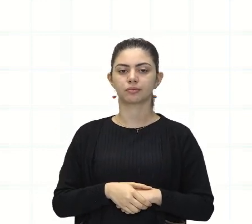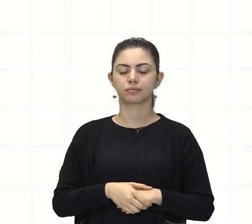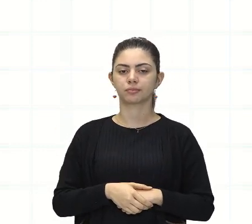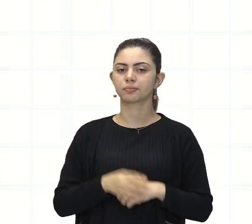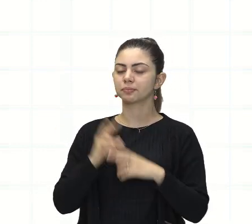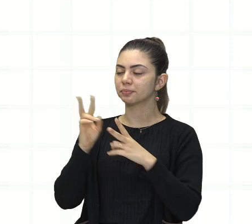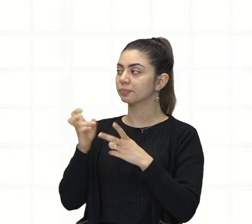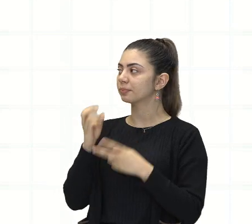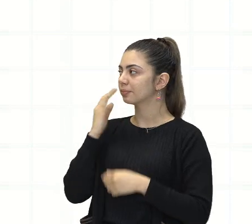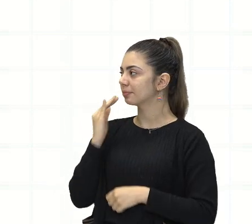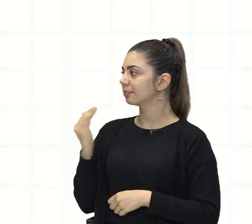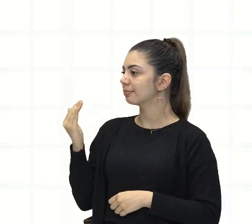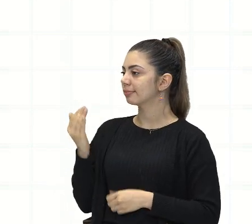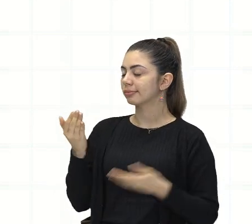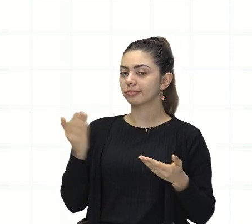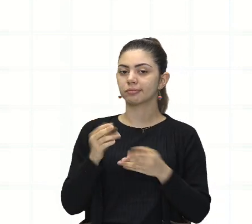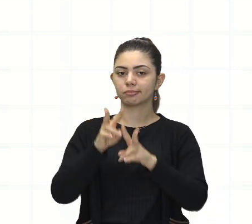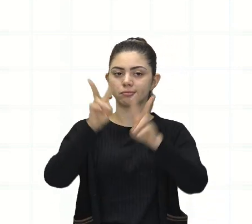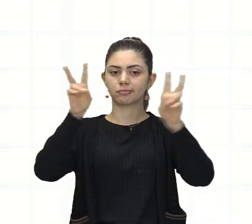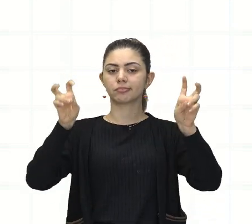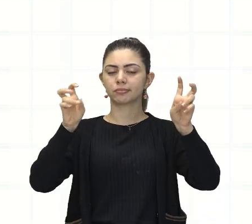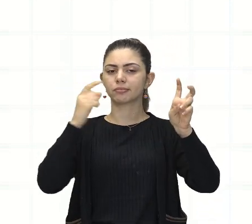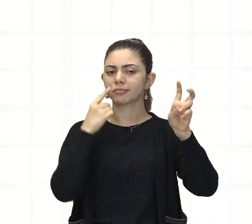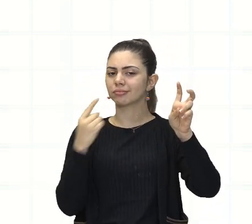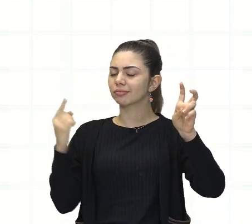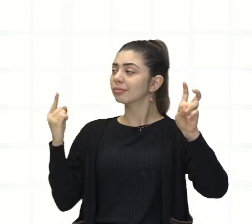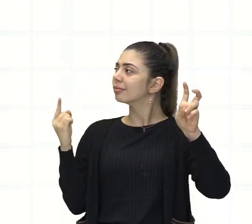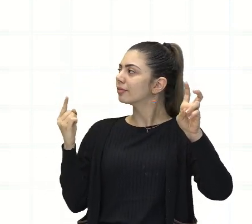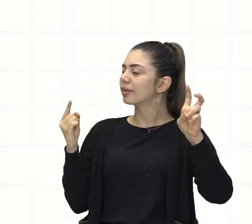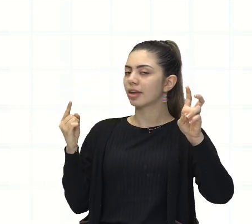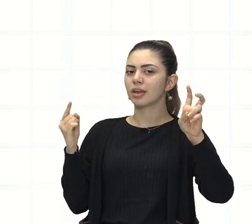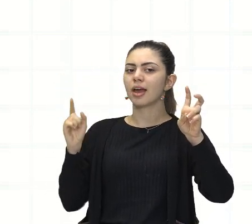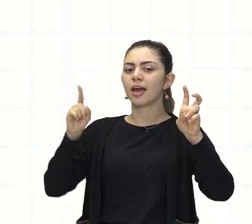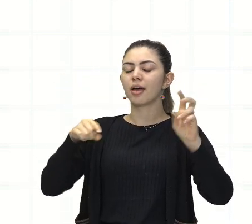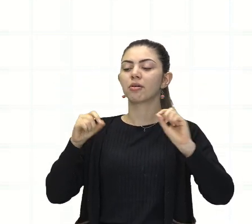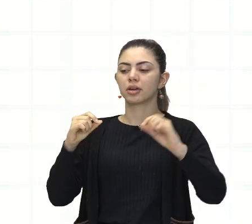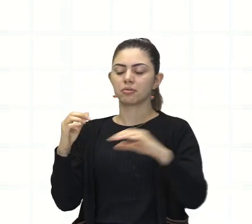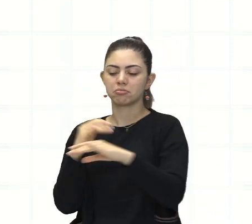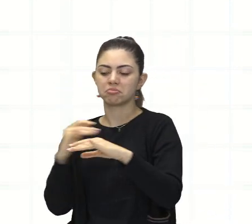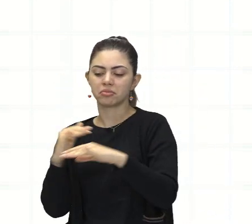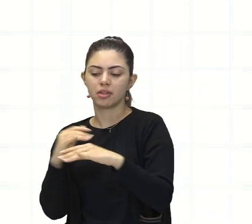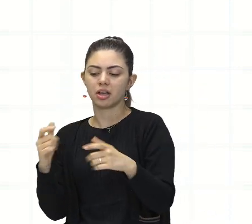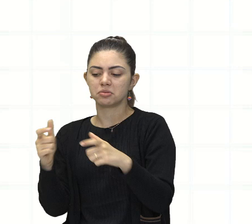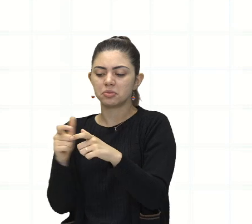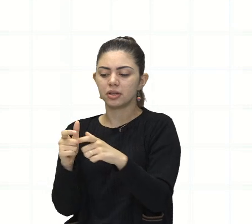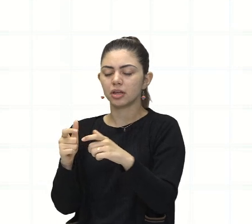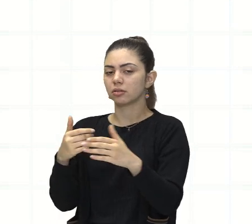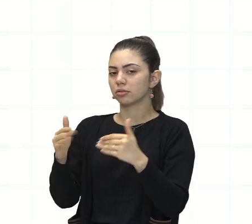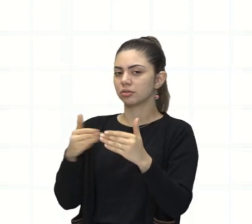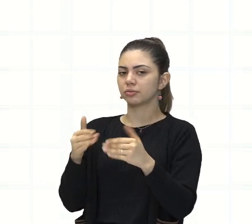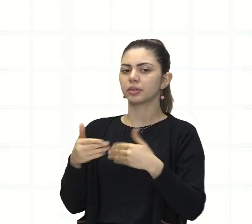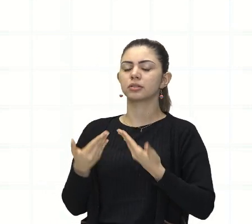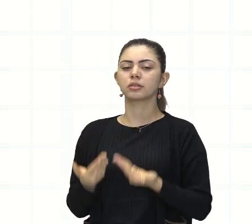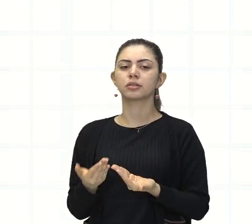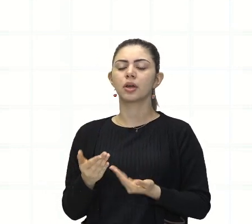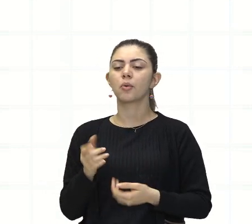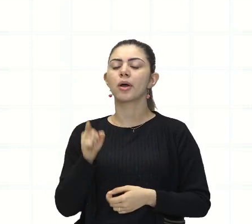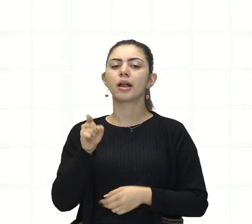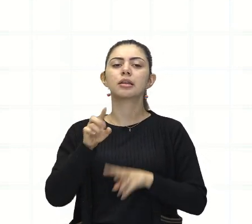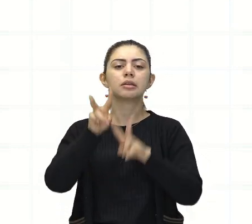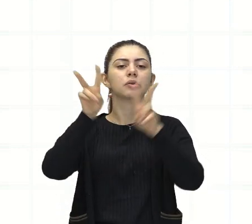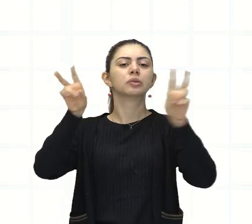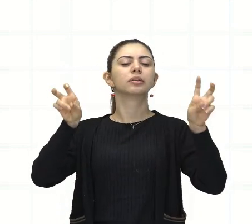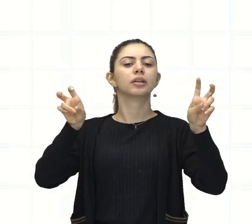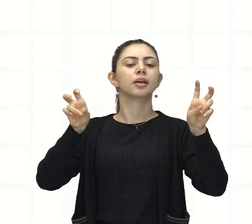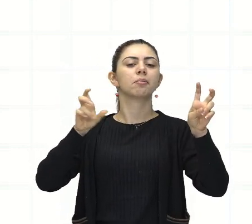aliás, no nosso título, cidadezinha qualquer. O sentido desse título que